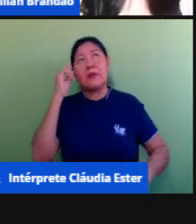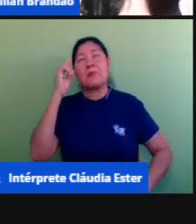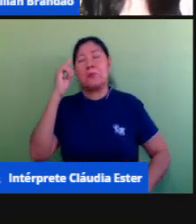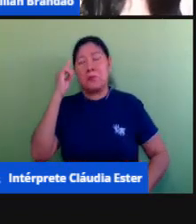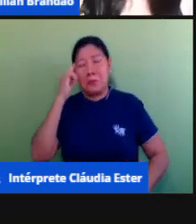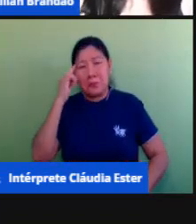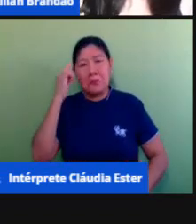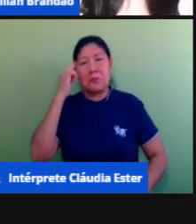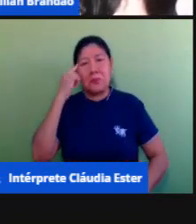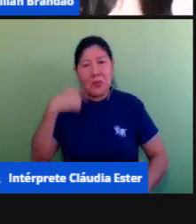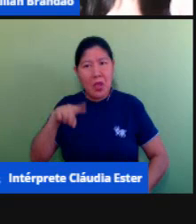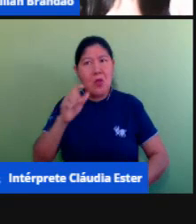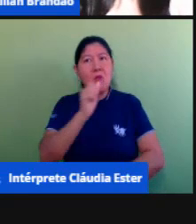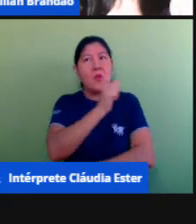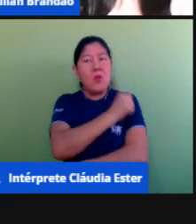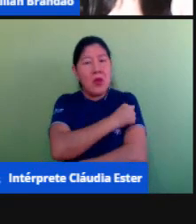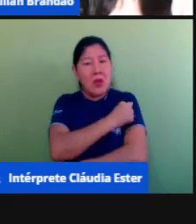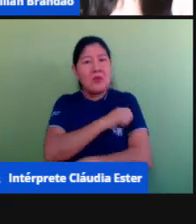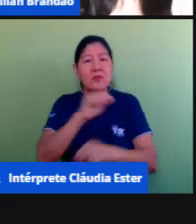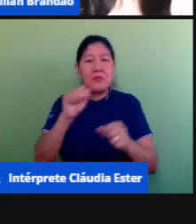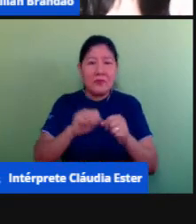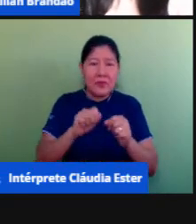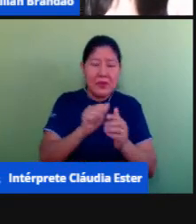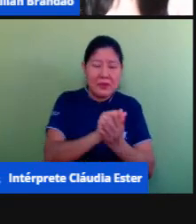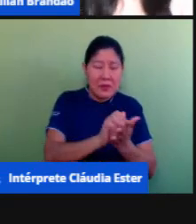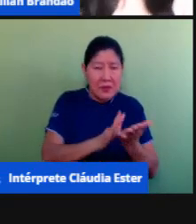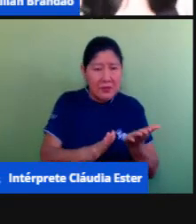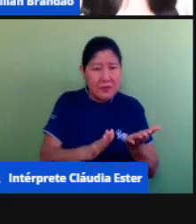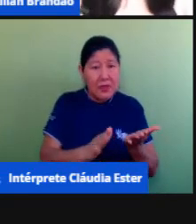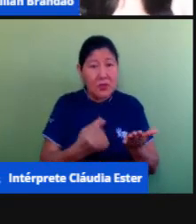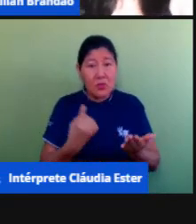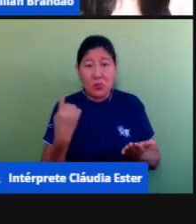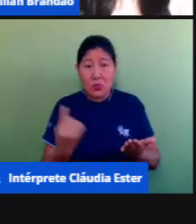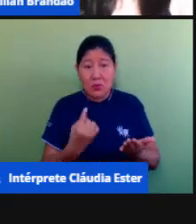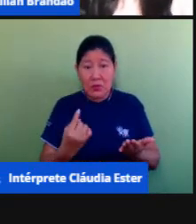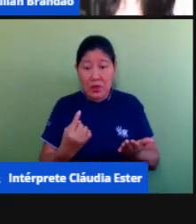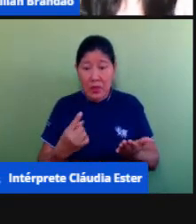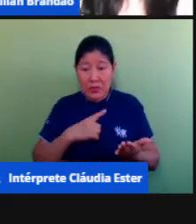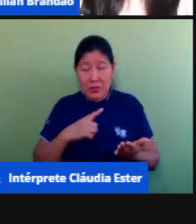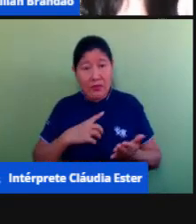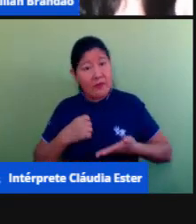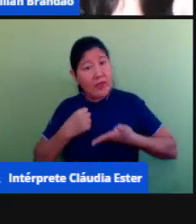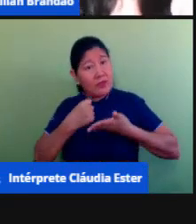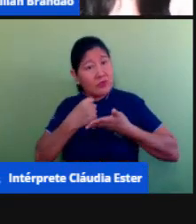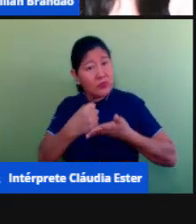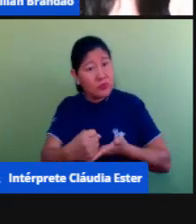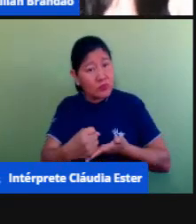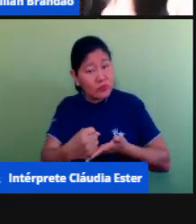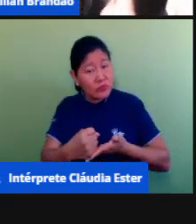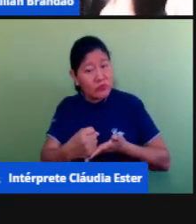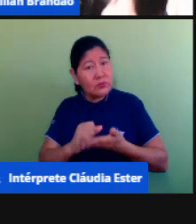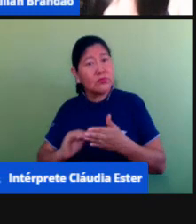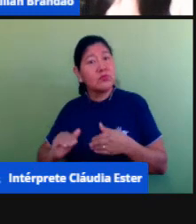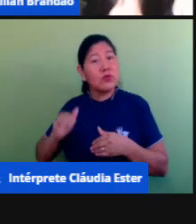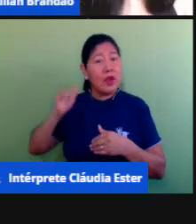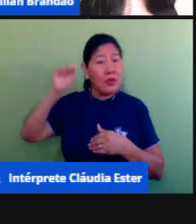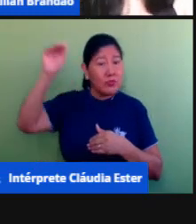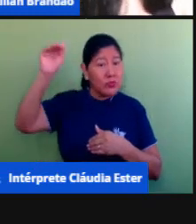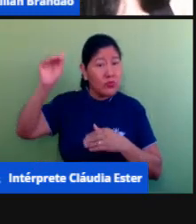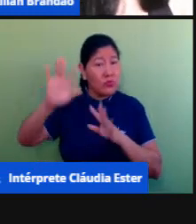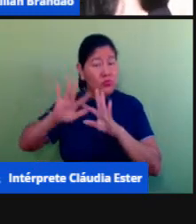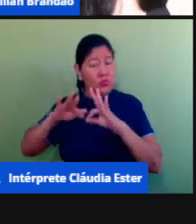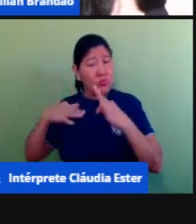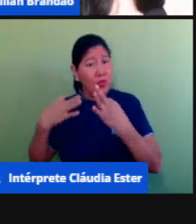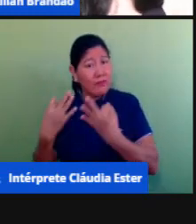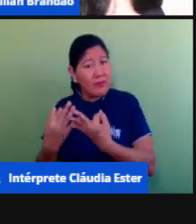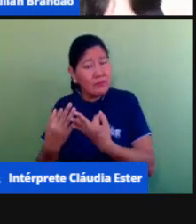aluno desenvolveu aquele caderno sozinho, teve propriedade, teve intervenção de um adulto, não teve, o que aconteceu? Então,